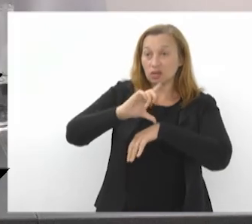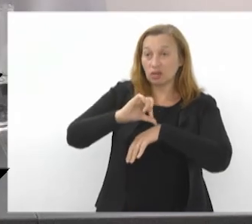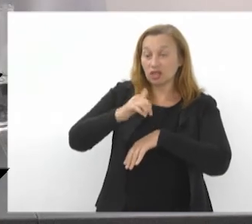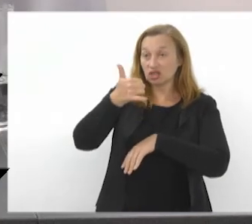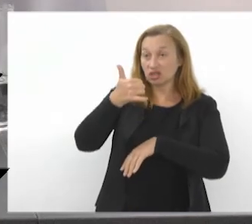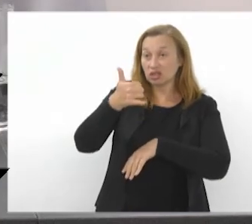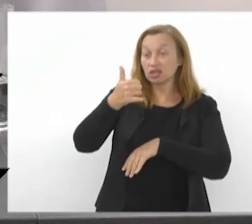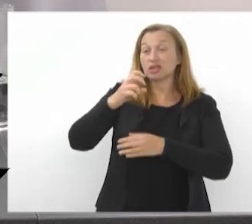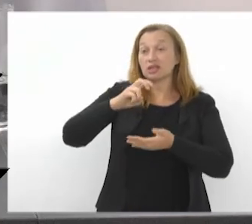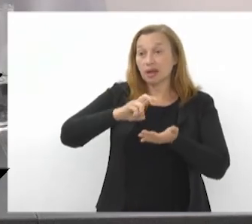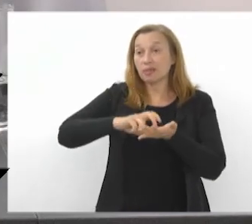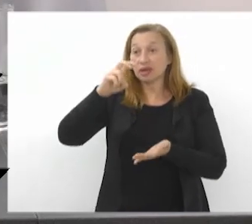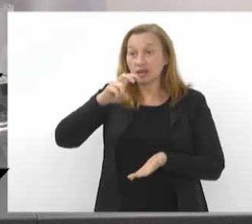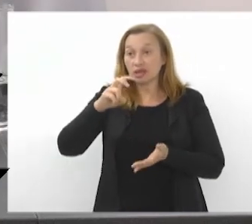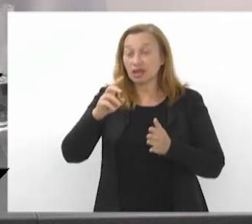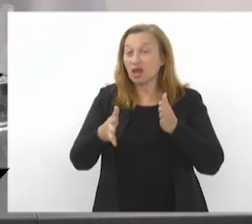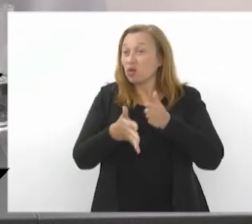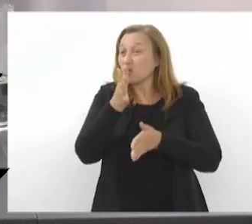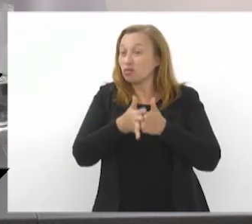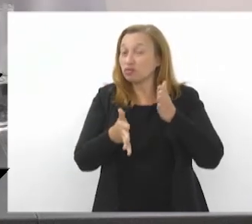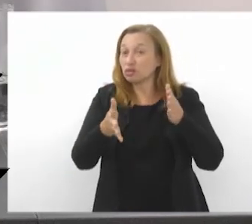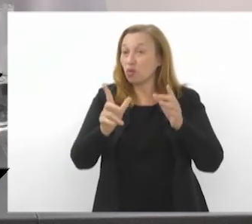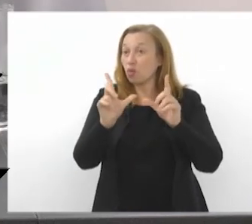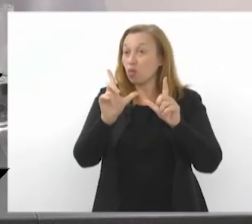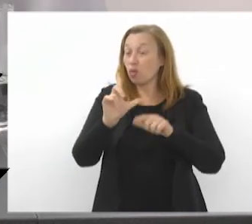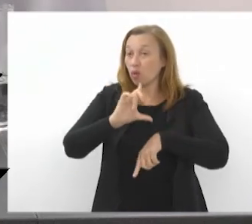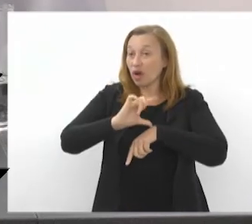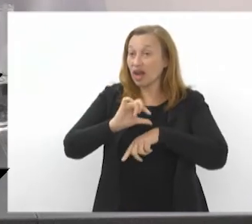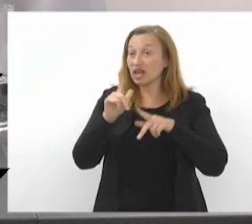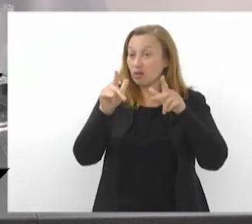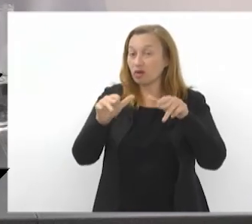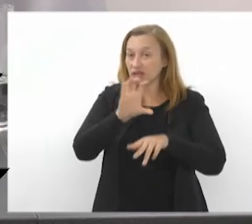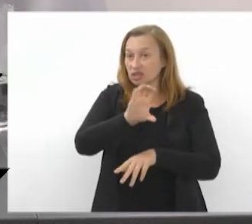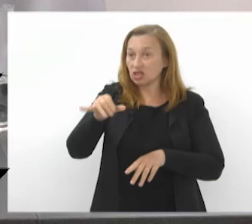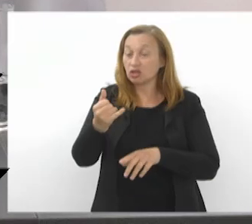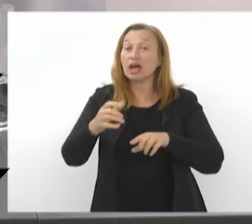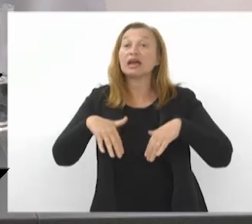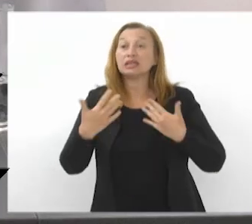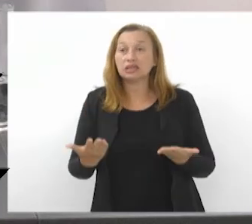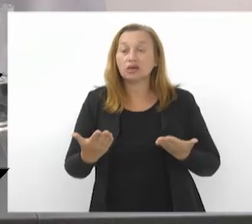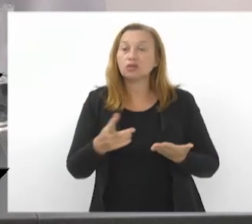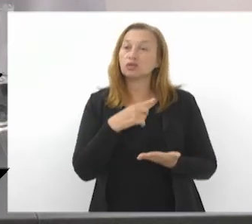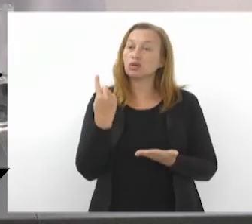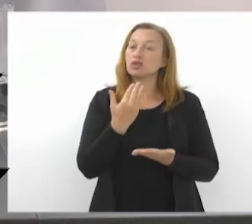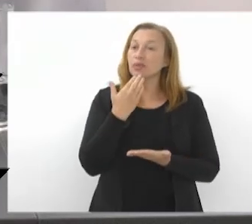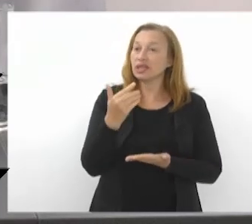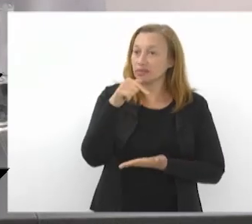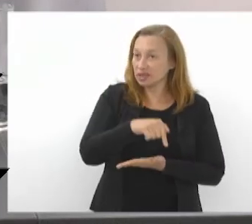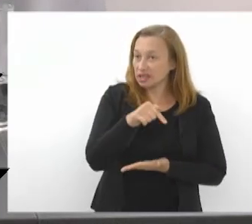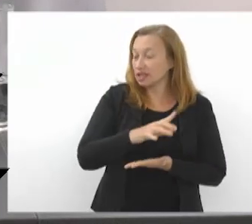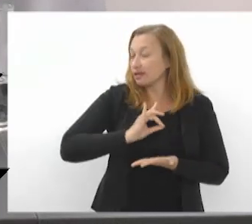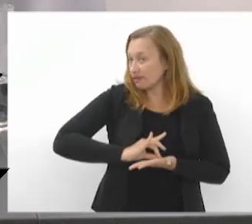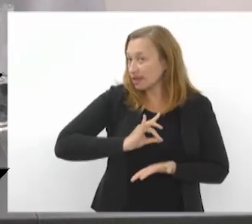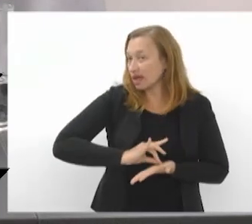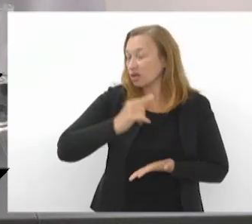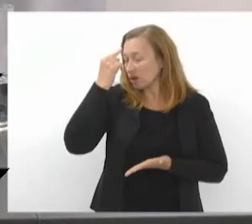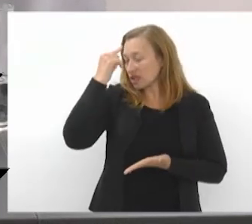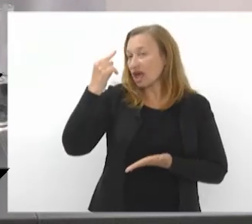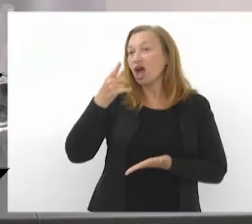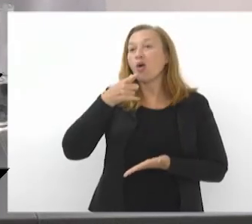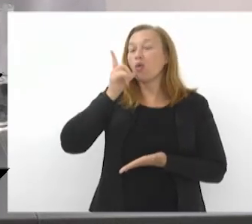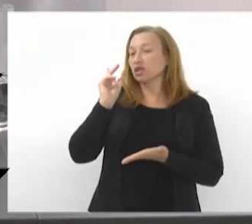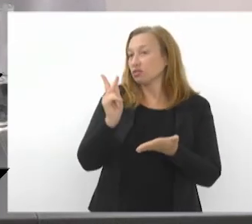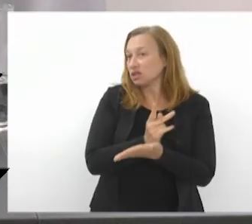que conflita com a CCJ. E aí nós deliberamos aqui, na verdade foi uma ideia ontem que